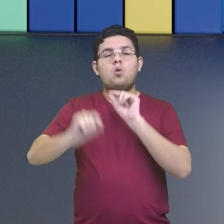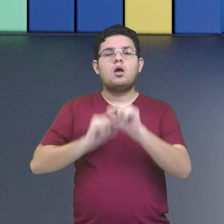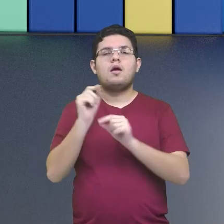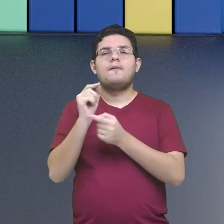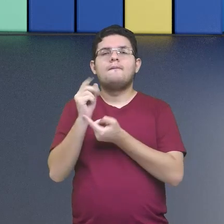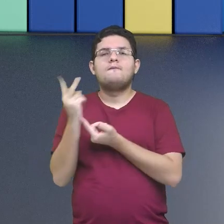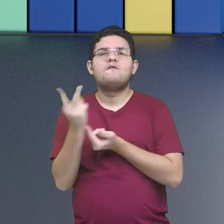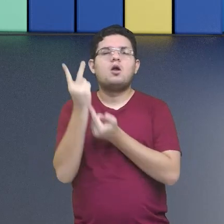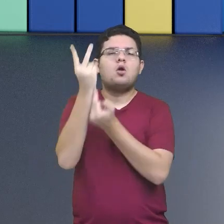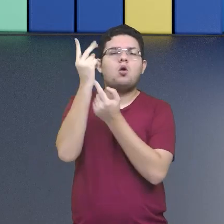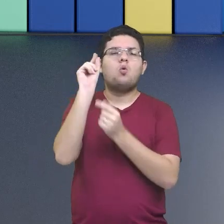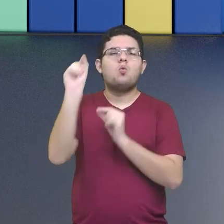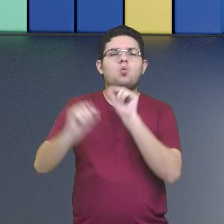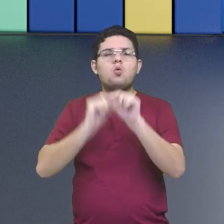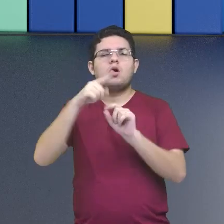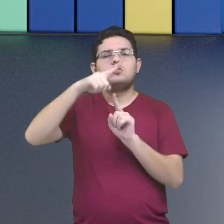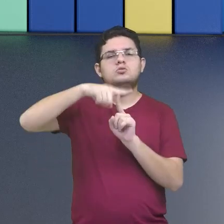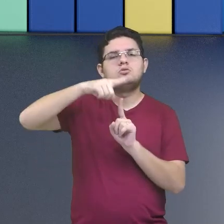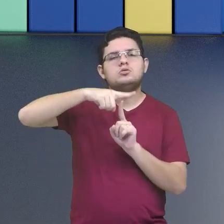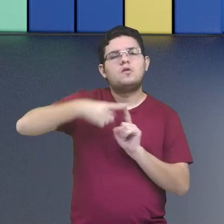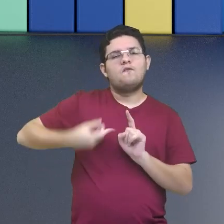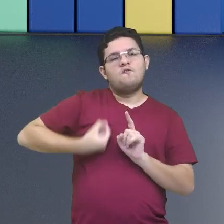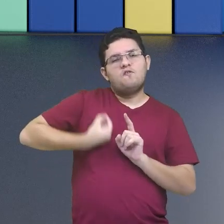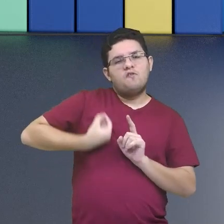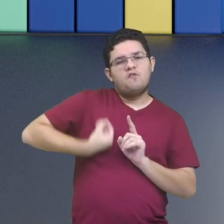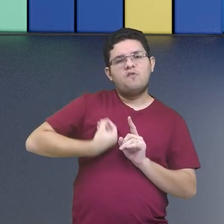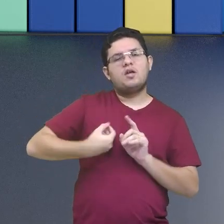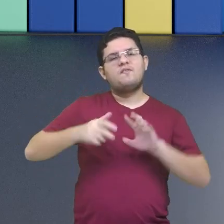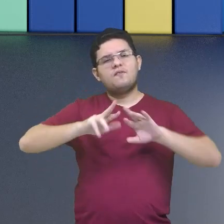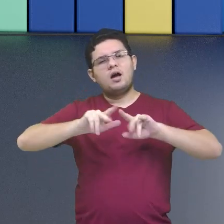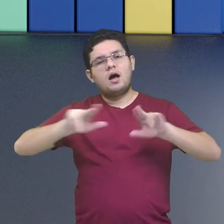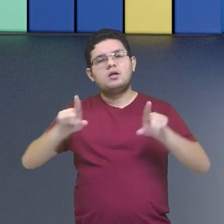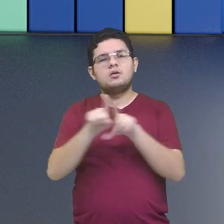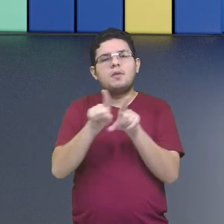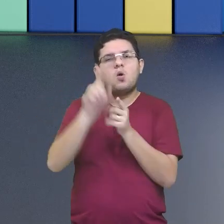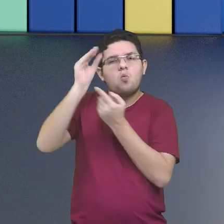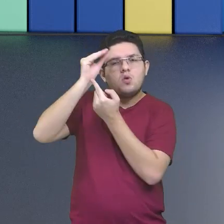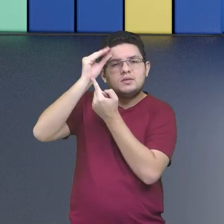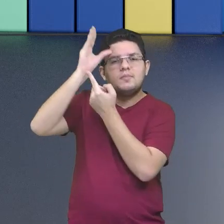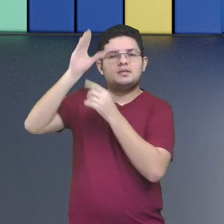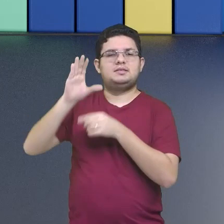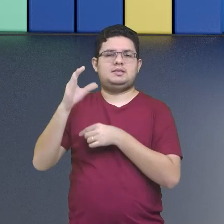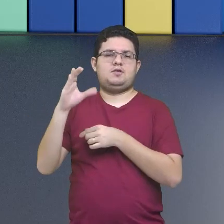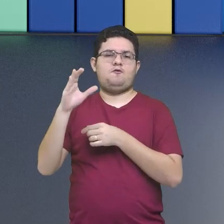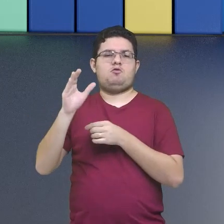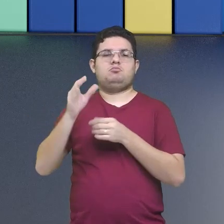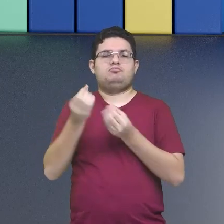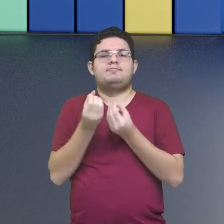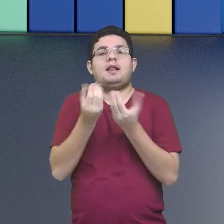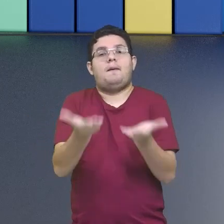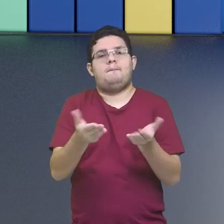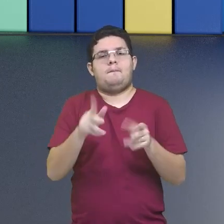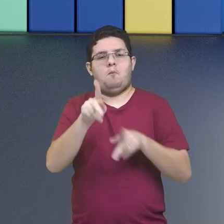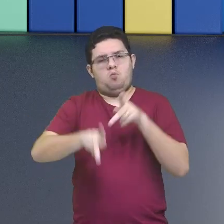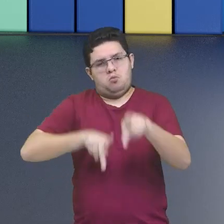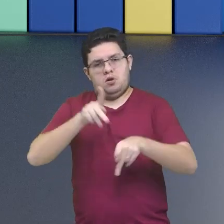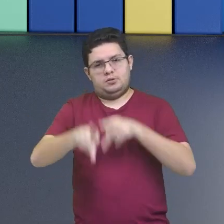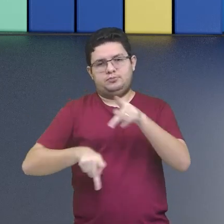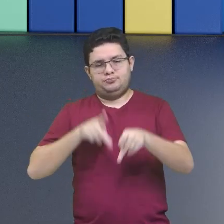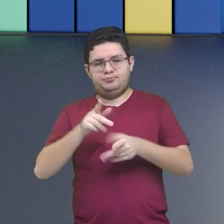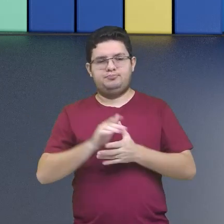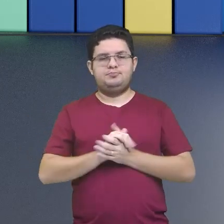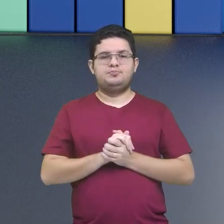do ponto de vista de conhecimento científico para a população, não é? Então, visitamos aí